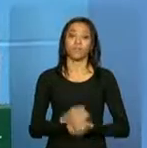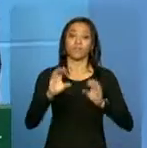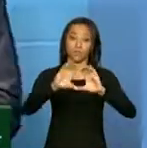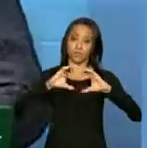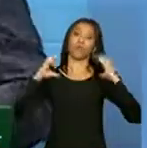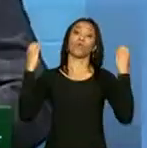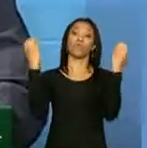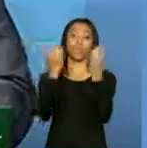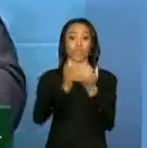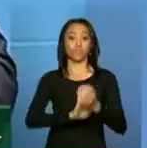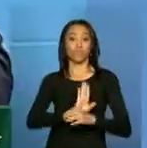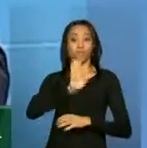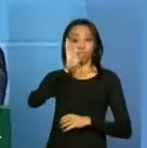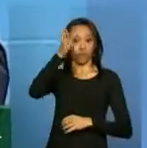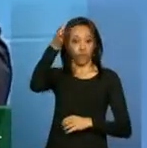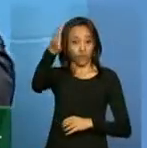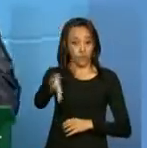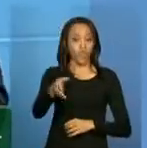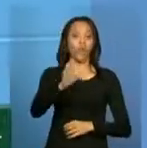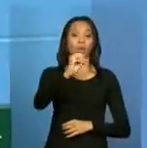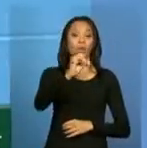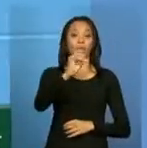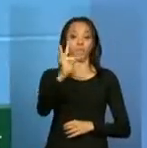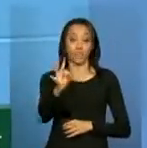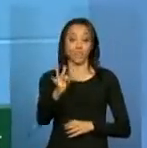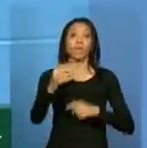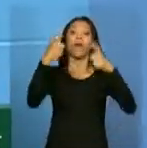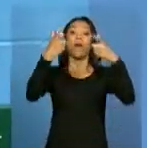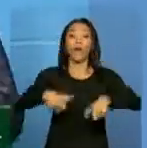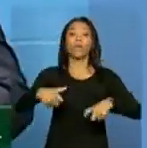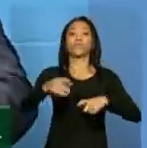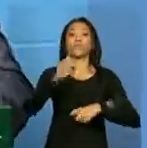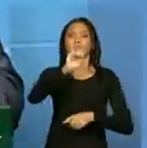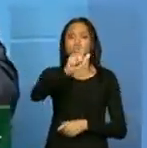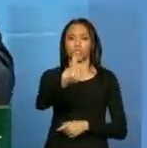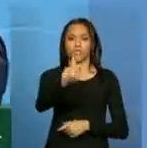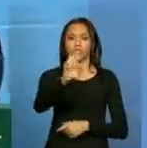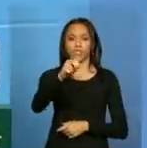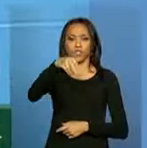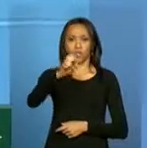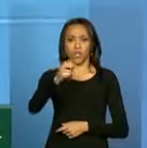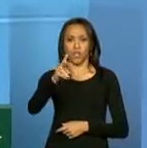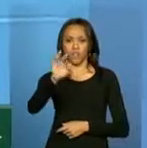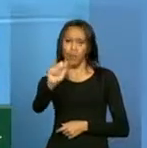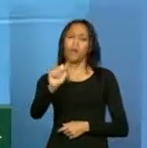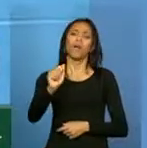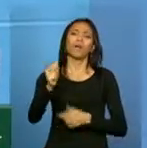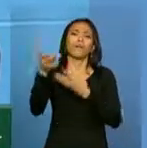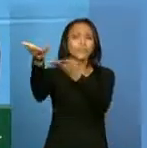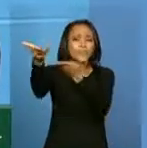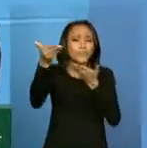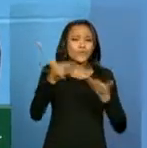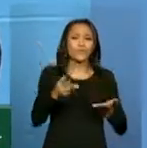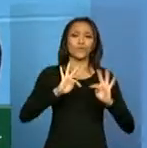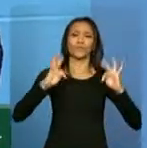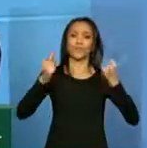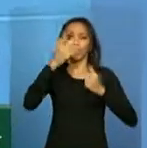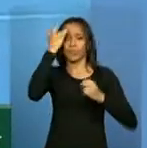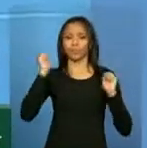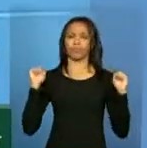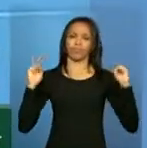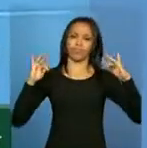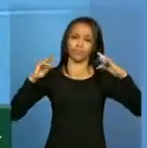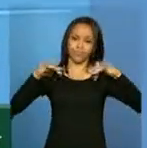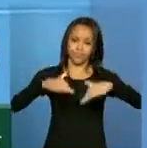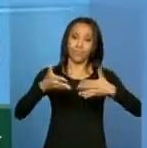conferência foi até Genebra, né, até a OIT, para agradecer e passou uma mensagem muito clara de que todo mundo deveria vir à conferência e que todo mundo deveria também,